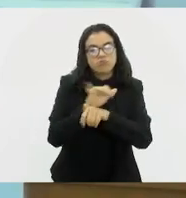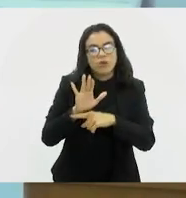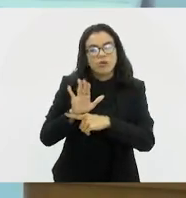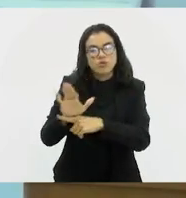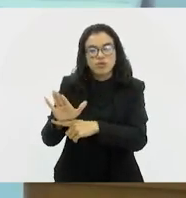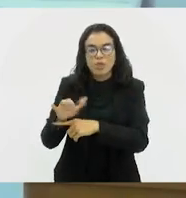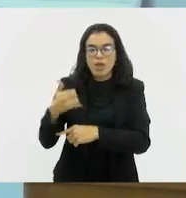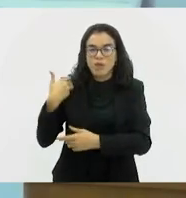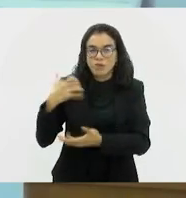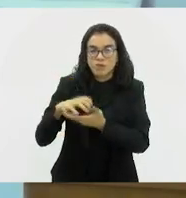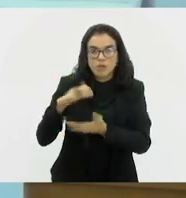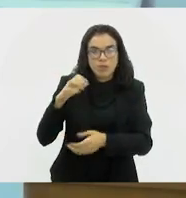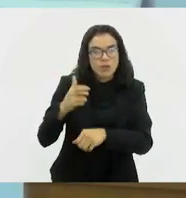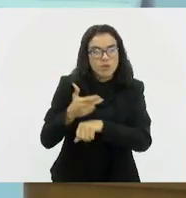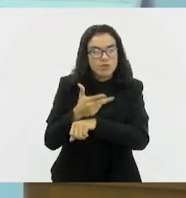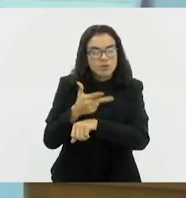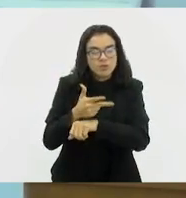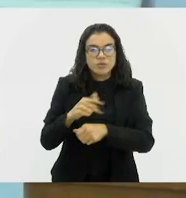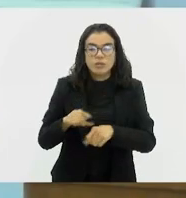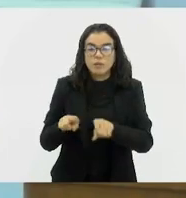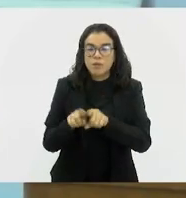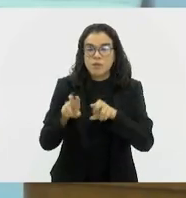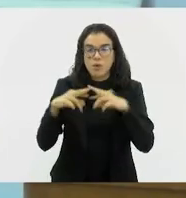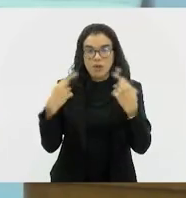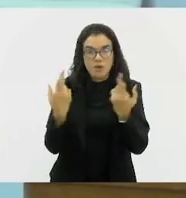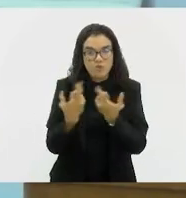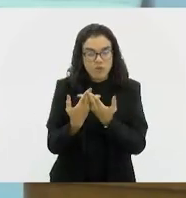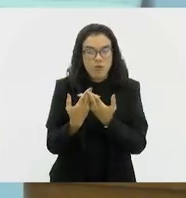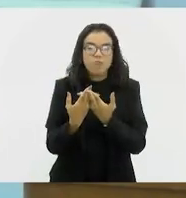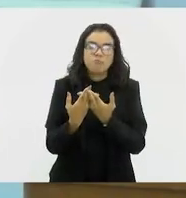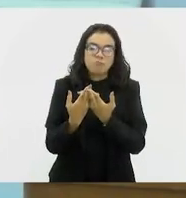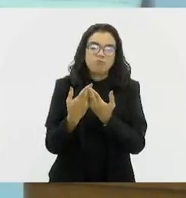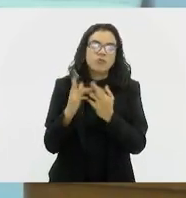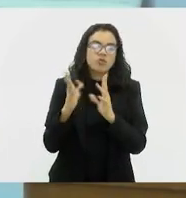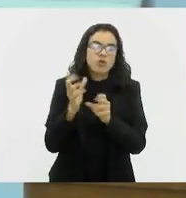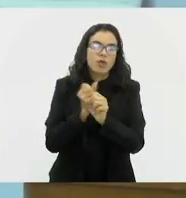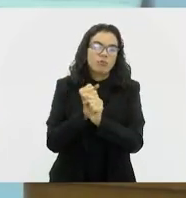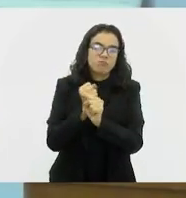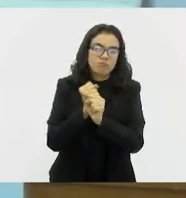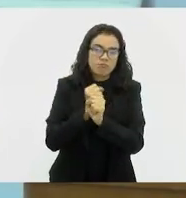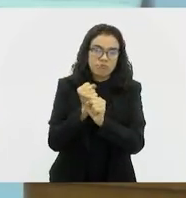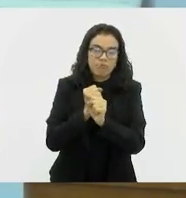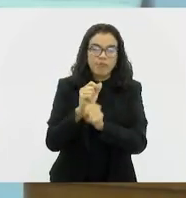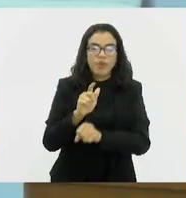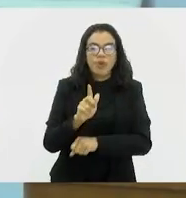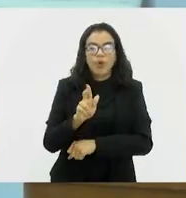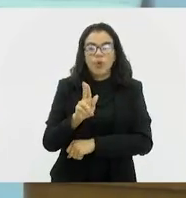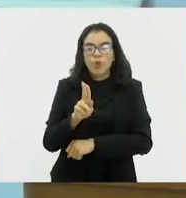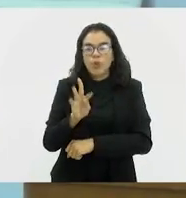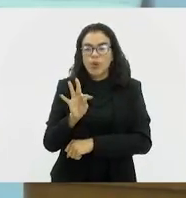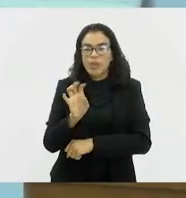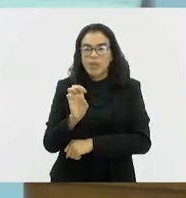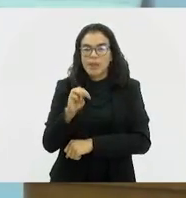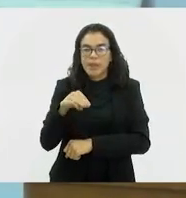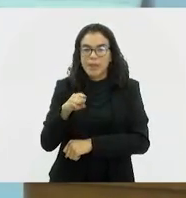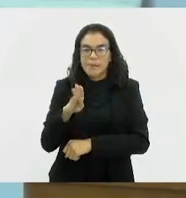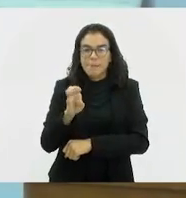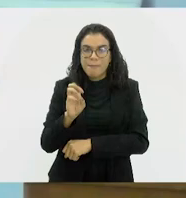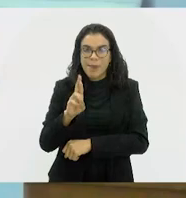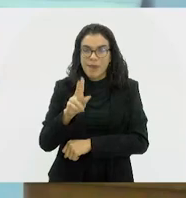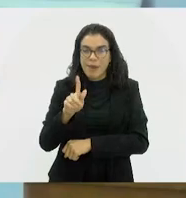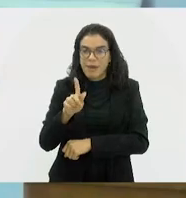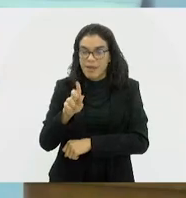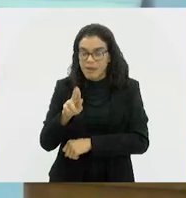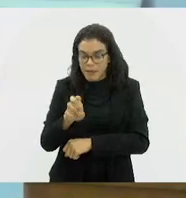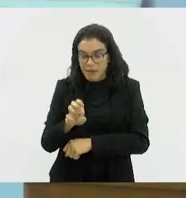mais. Em uma reunião com um deputado federal amigo, que eu trabalho há muito tempo, o Gutenberg Reis, pedi para entrar, fiz um